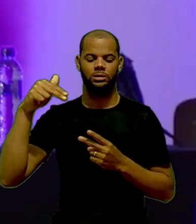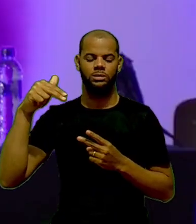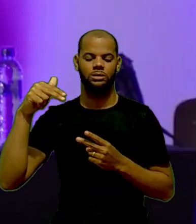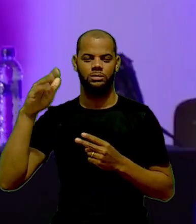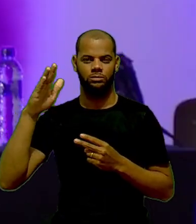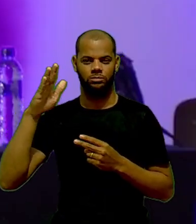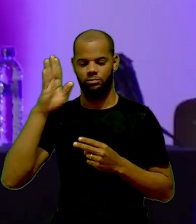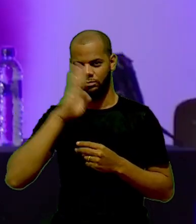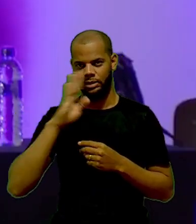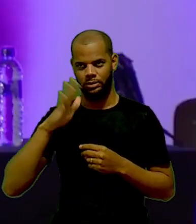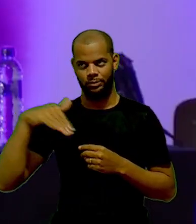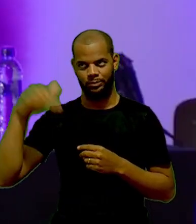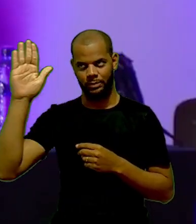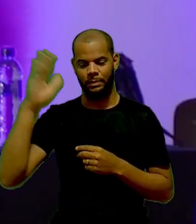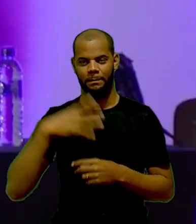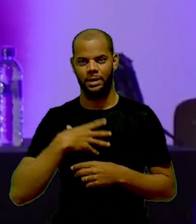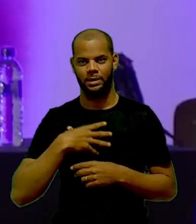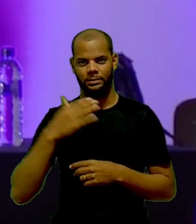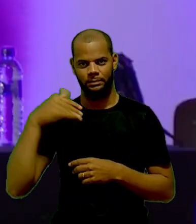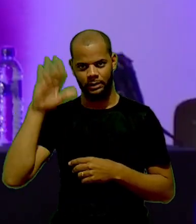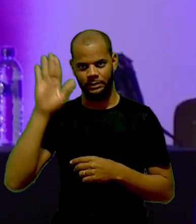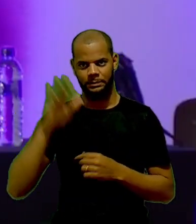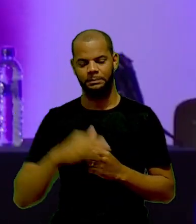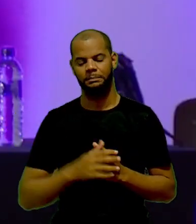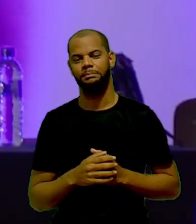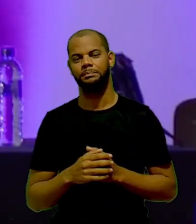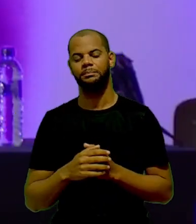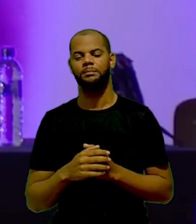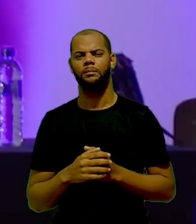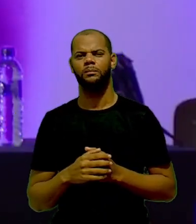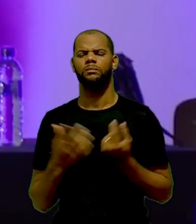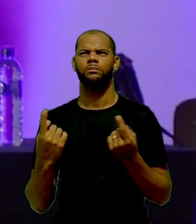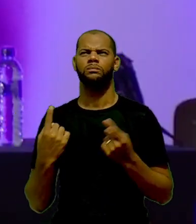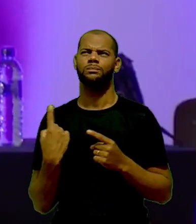Por que a energia solar fotovoltaica ficou